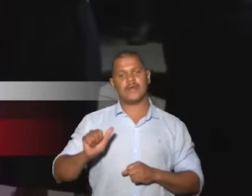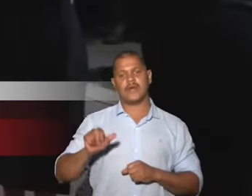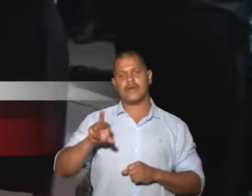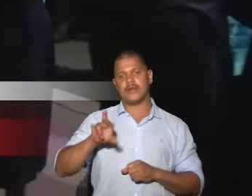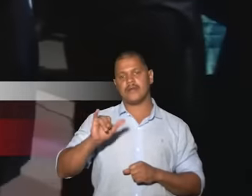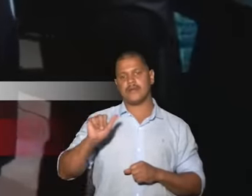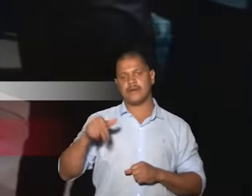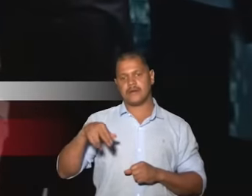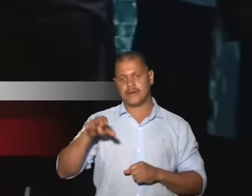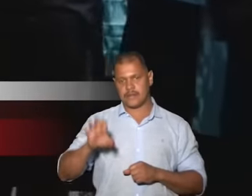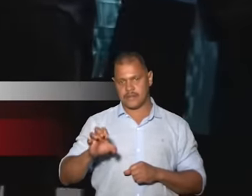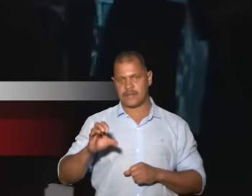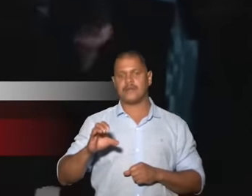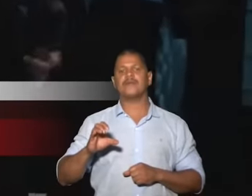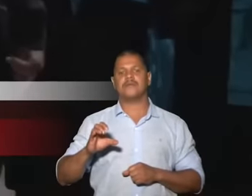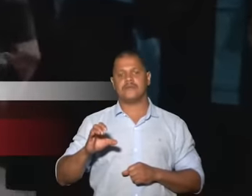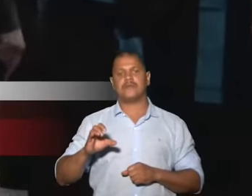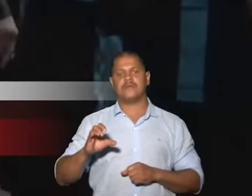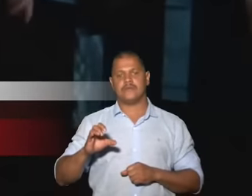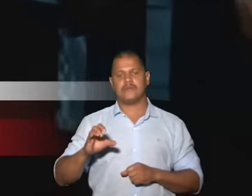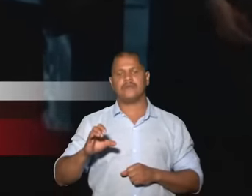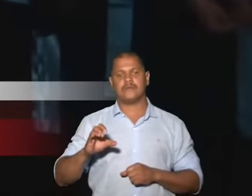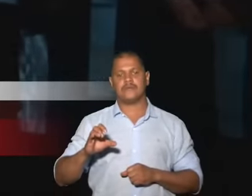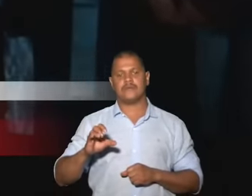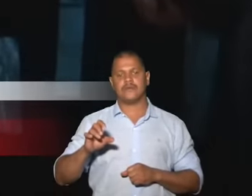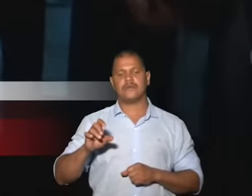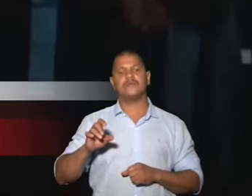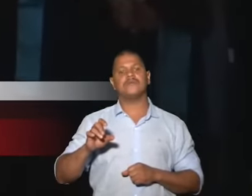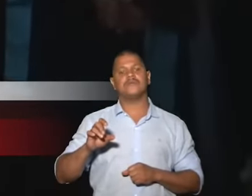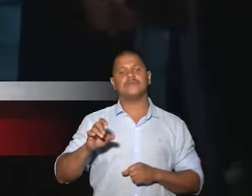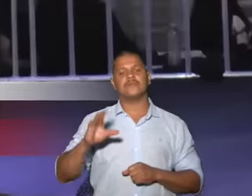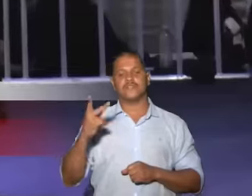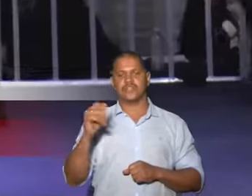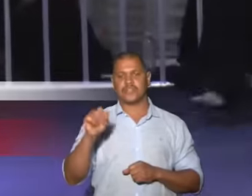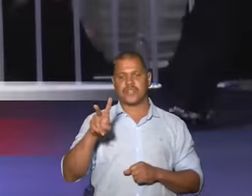Ariane Cristina Chaves Lacerda.